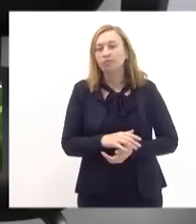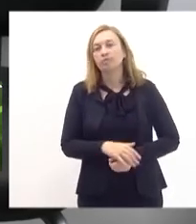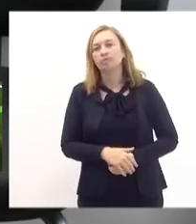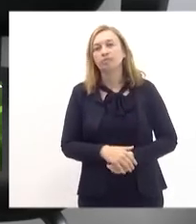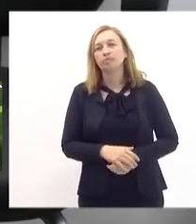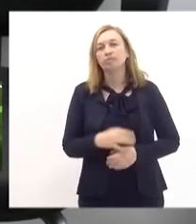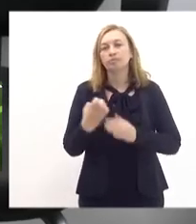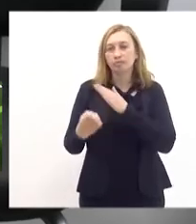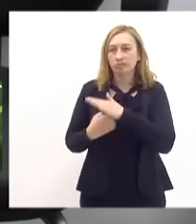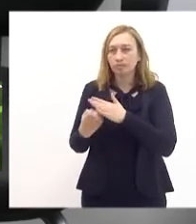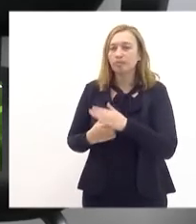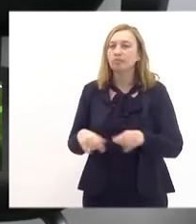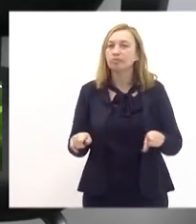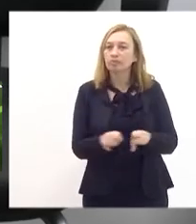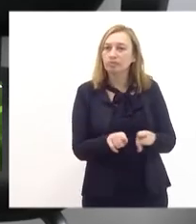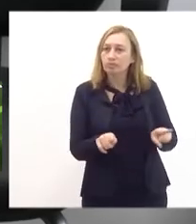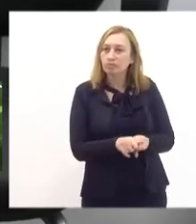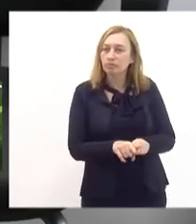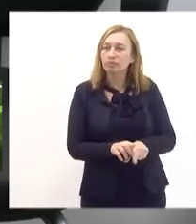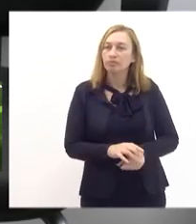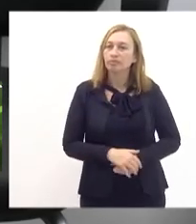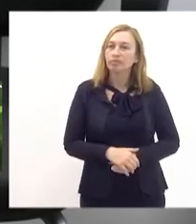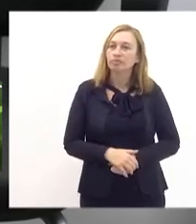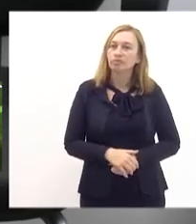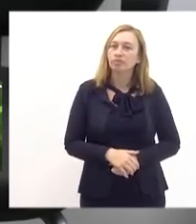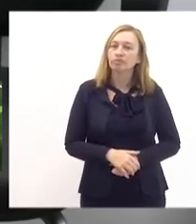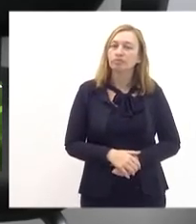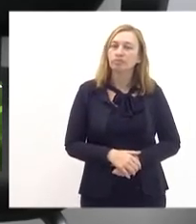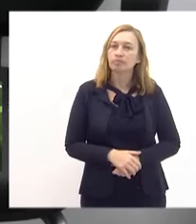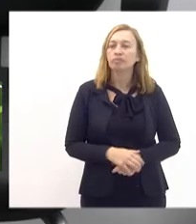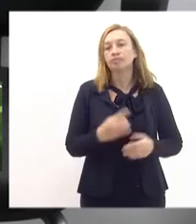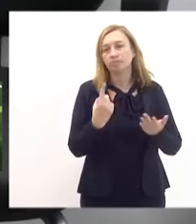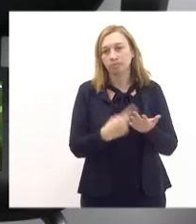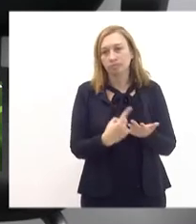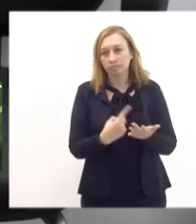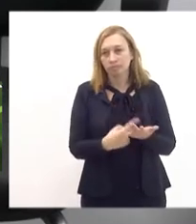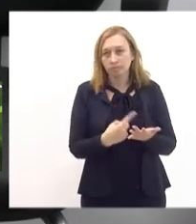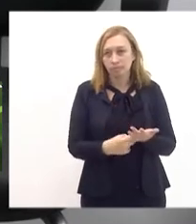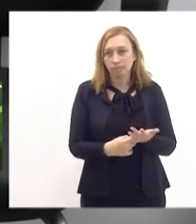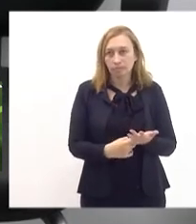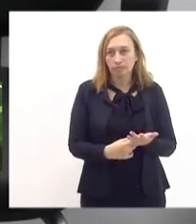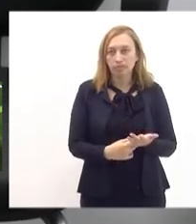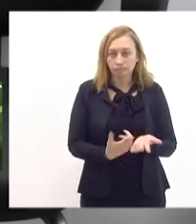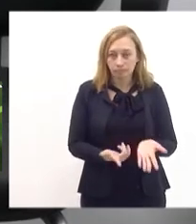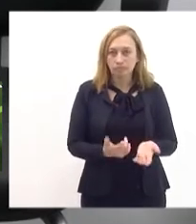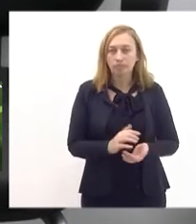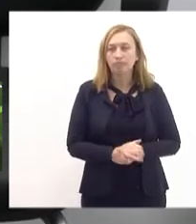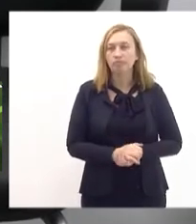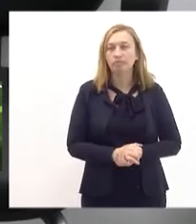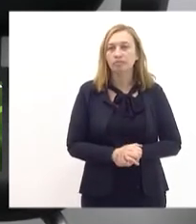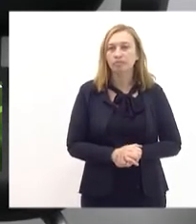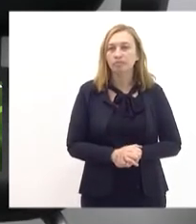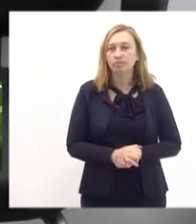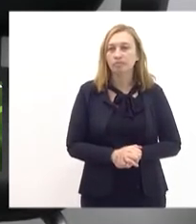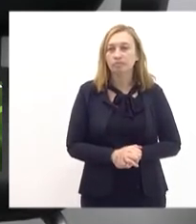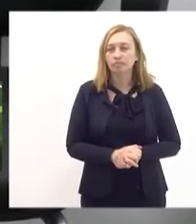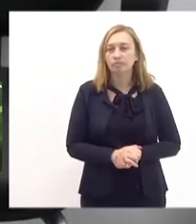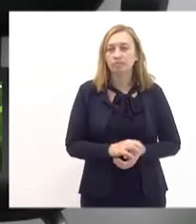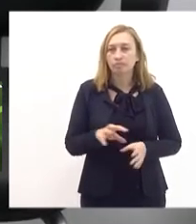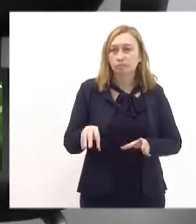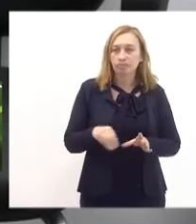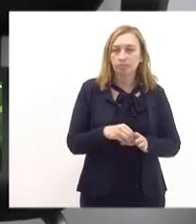a empresa, e também, caso celebrado um acordo de leniência, uma das rubricas do acordo de leniência é a aplicação